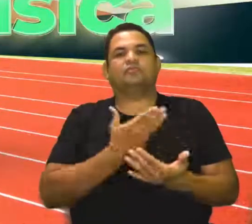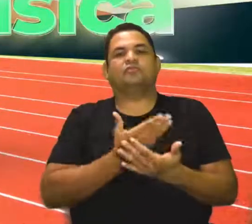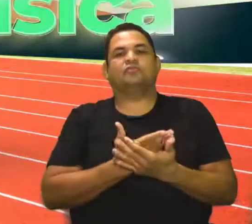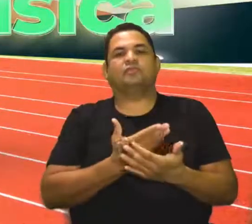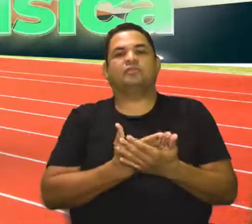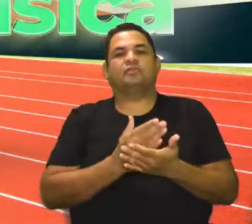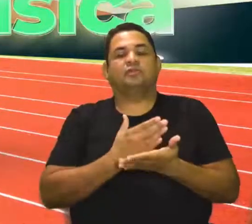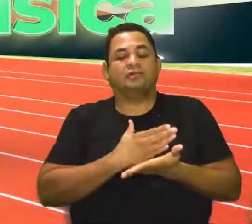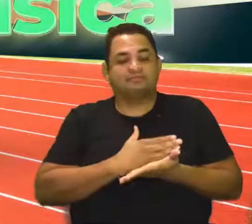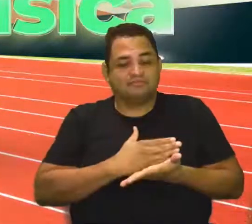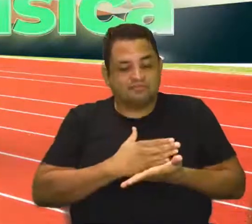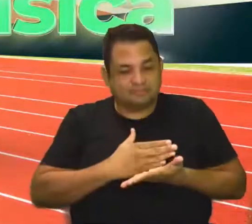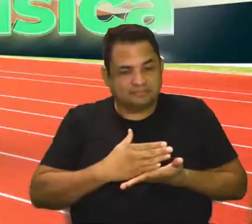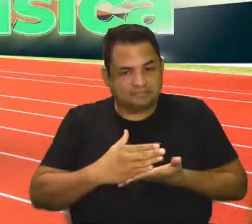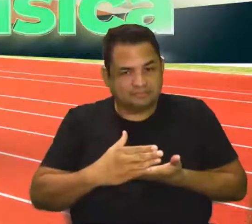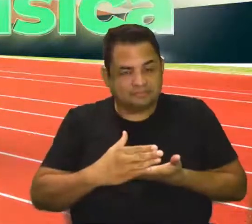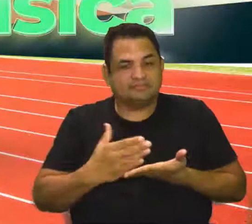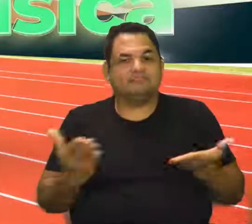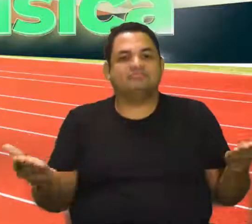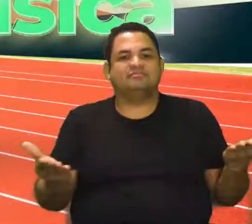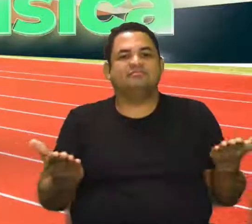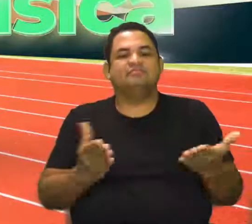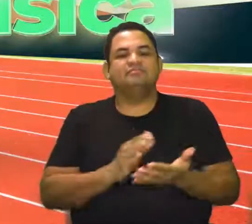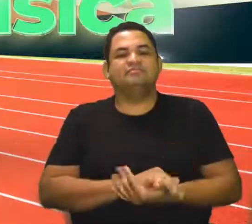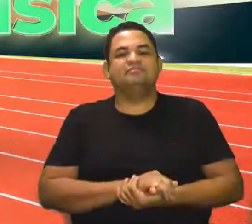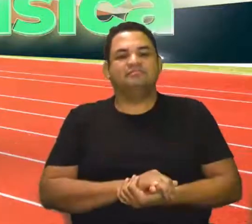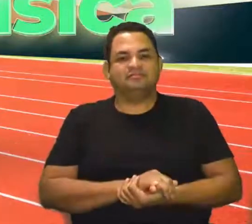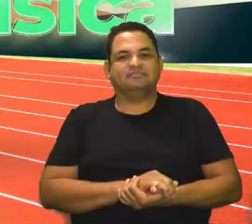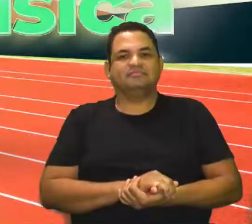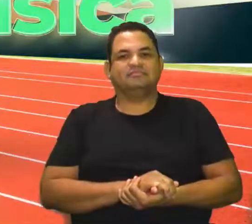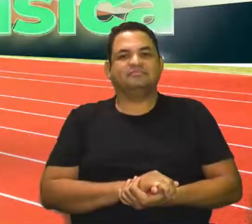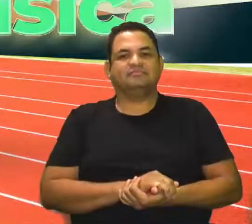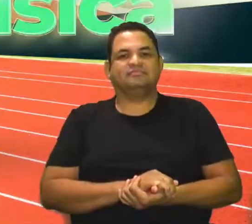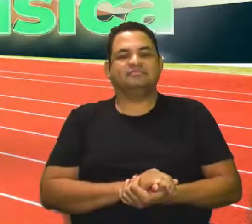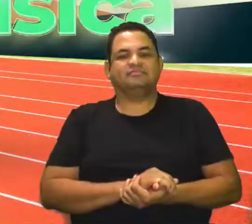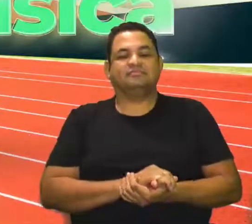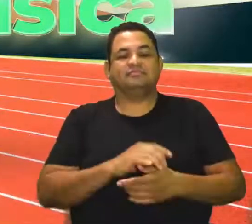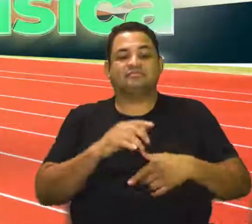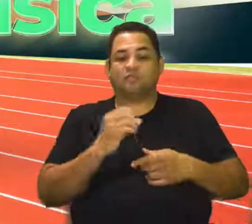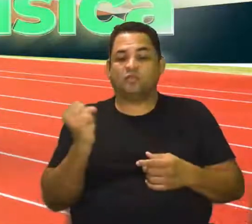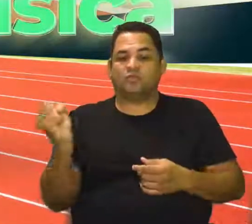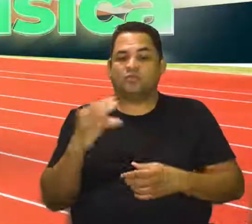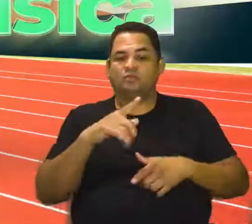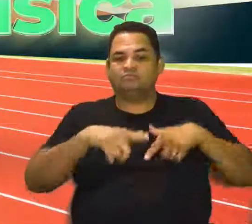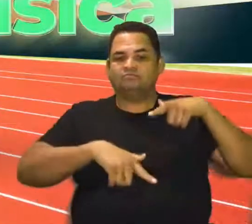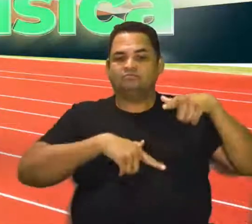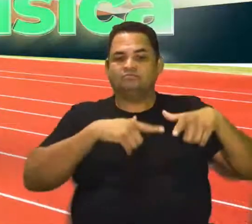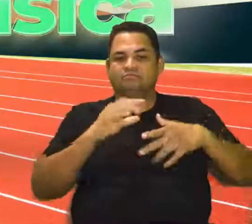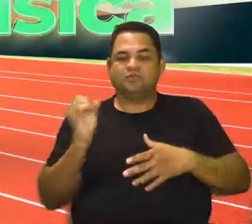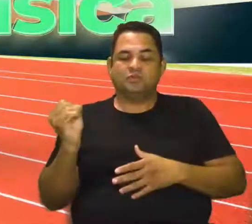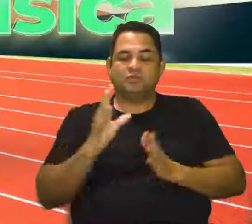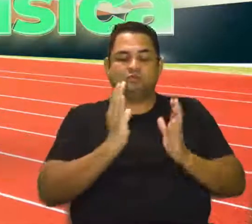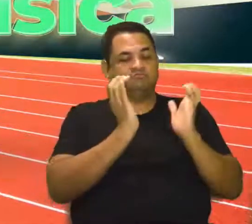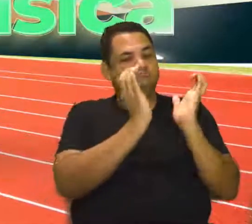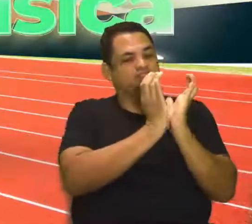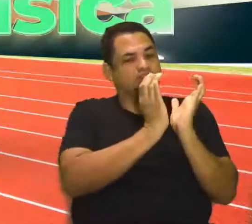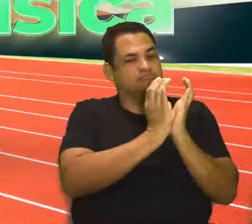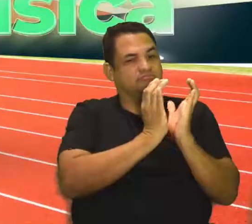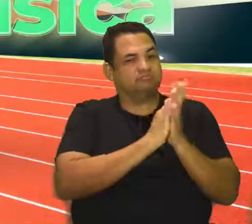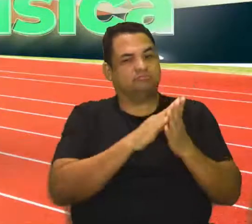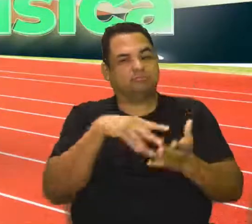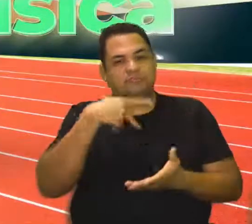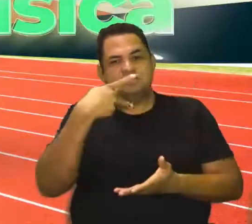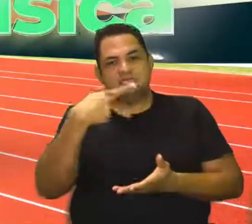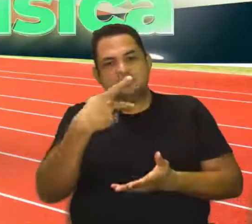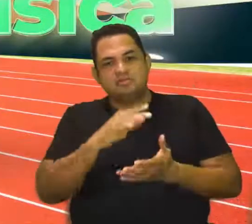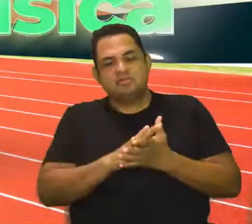gente está iniciando, né, professora? Iniciando um novo trabalho, uma nova unidade. Essa unidade vai falar um